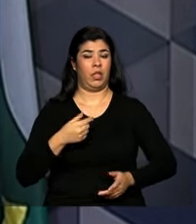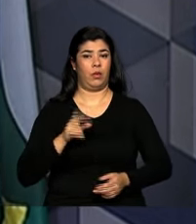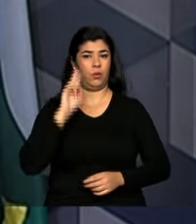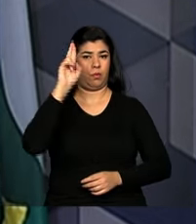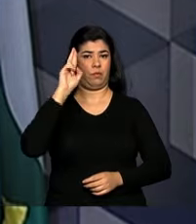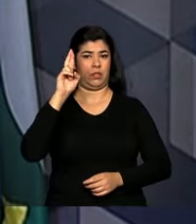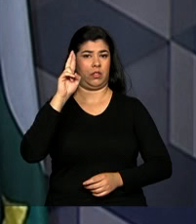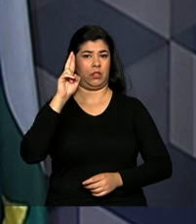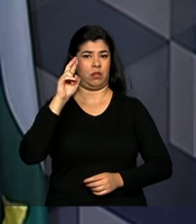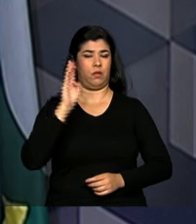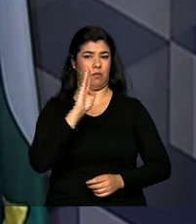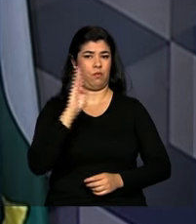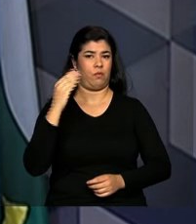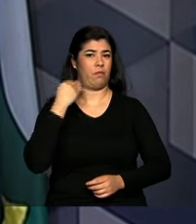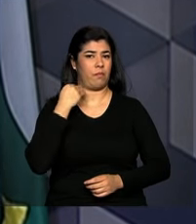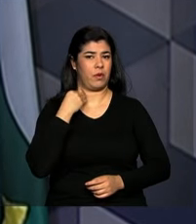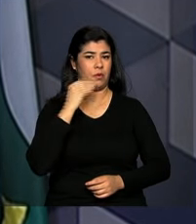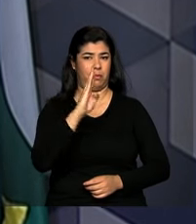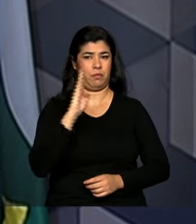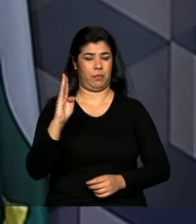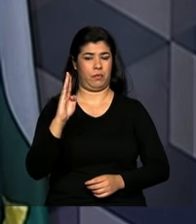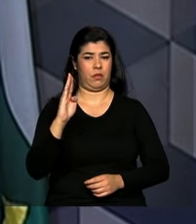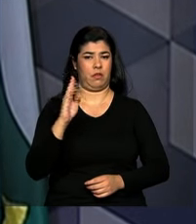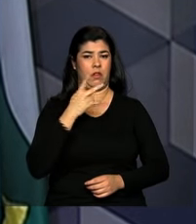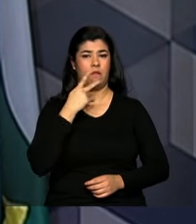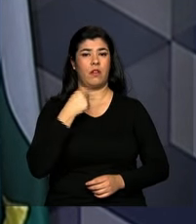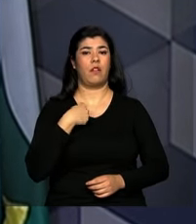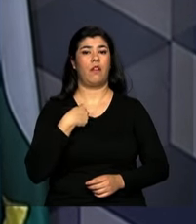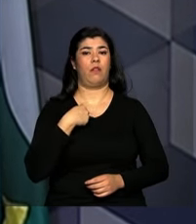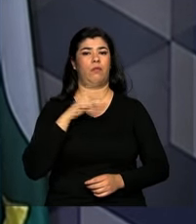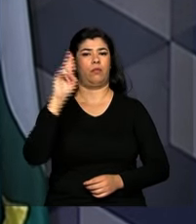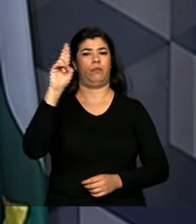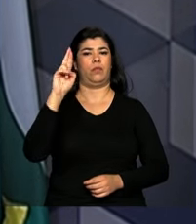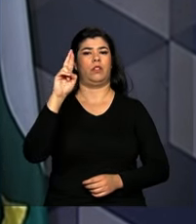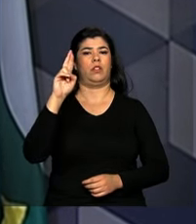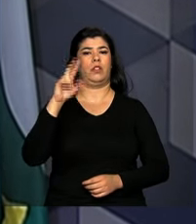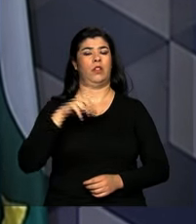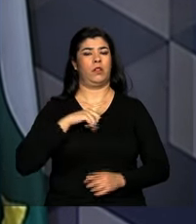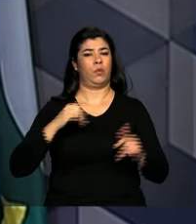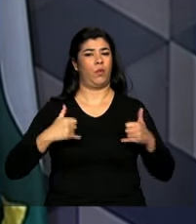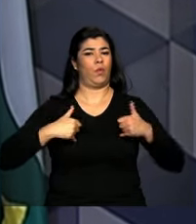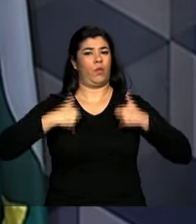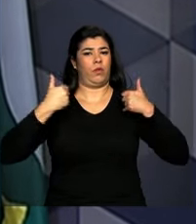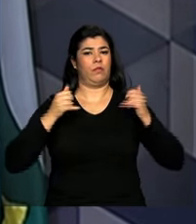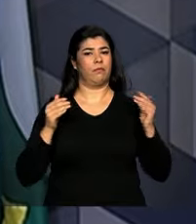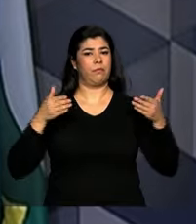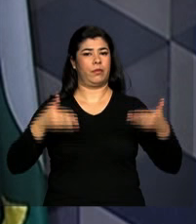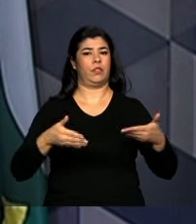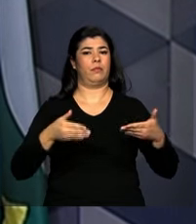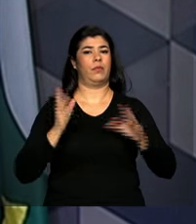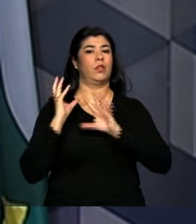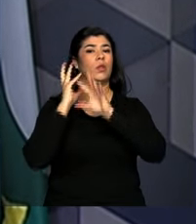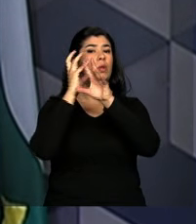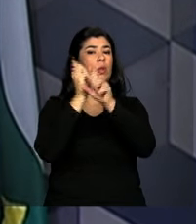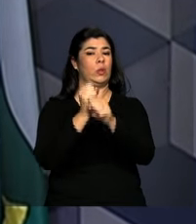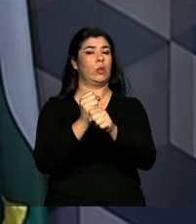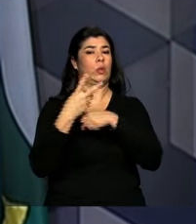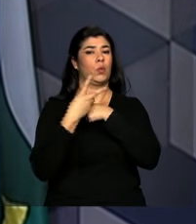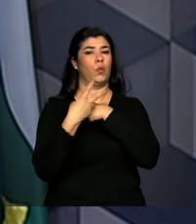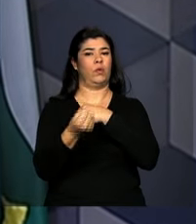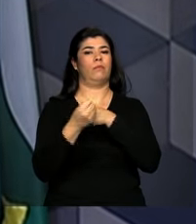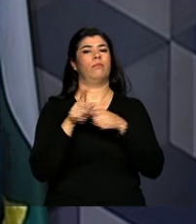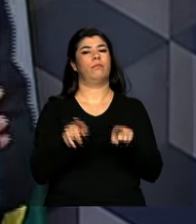banco, posso dizer assim, como servidor, eu tenho orgulho de participar de uma história vencedora,